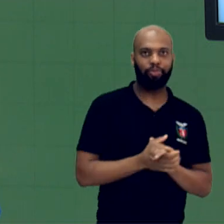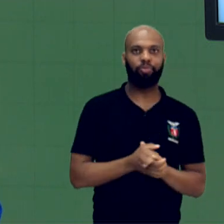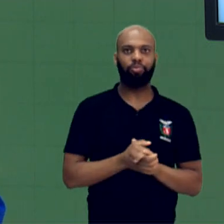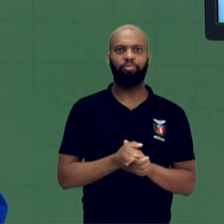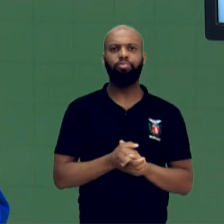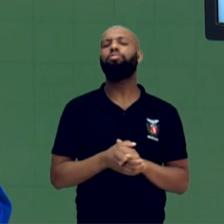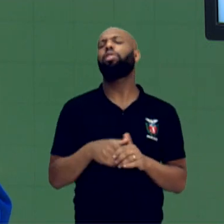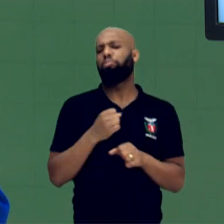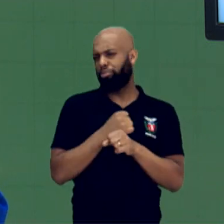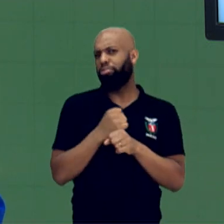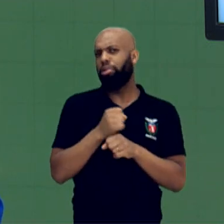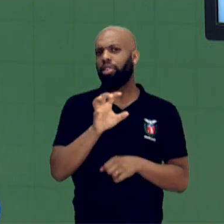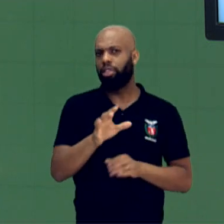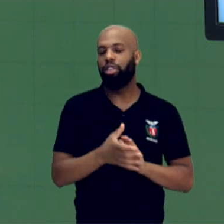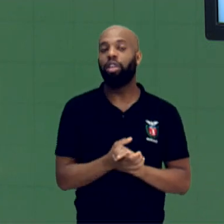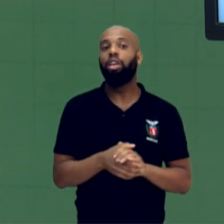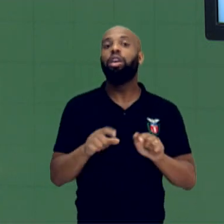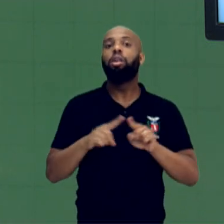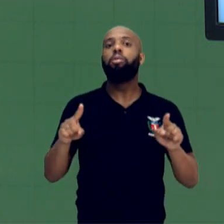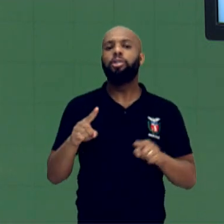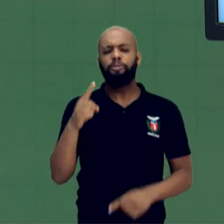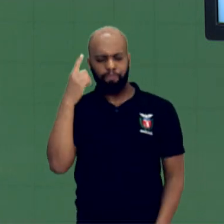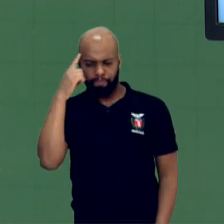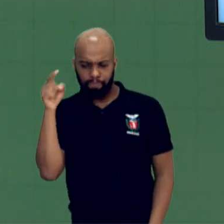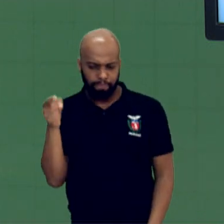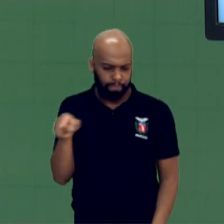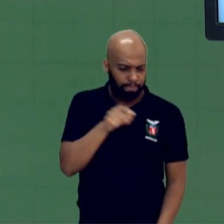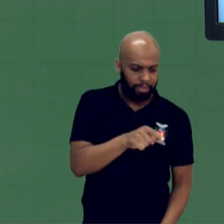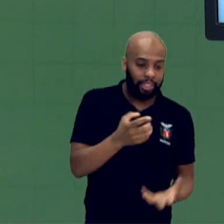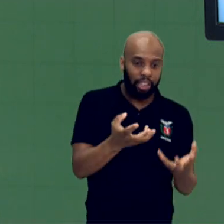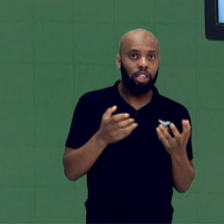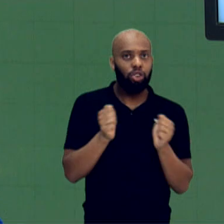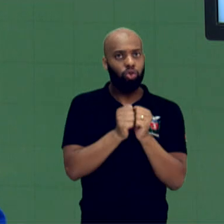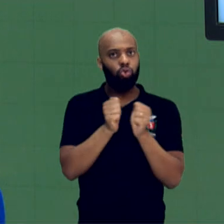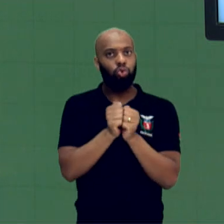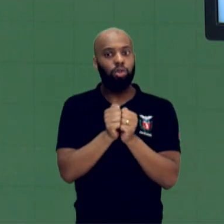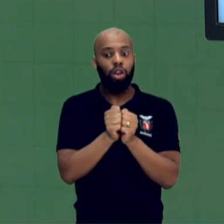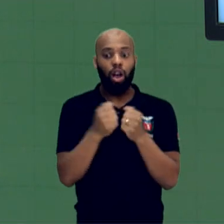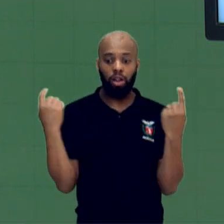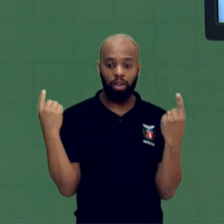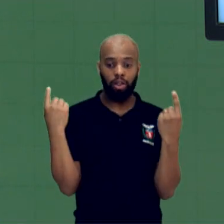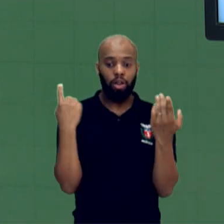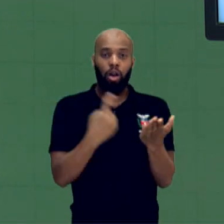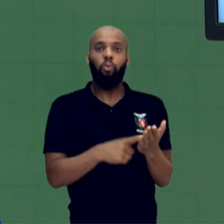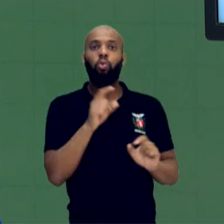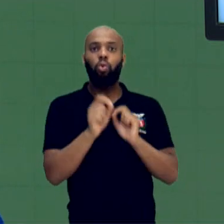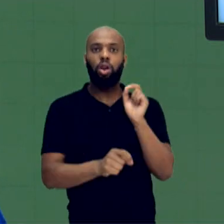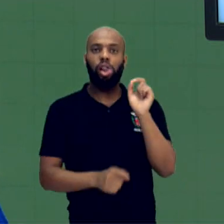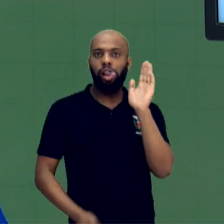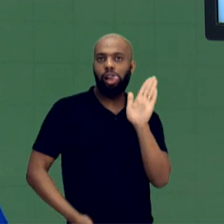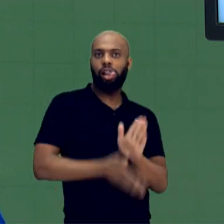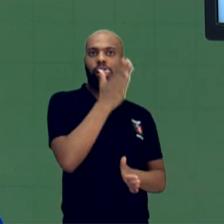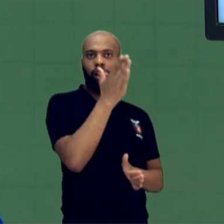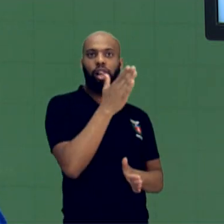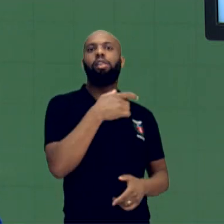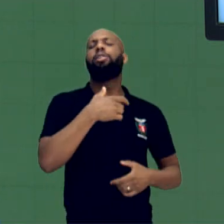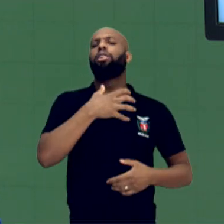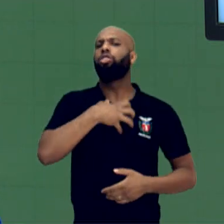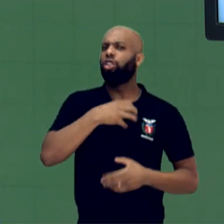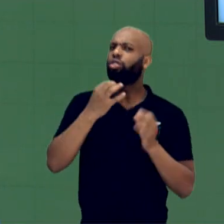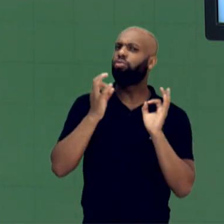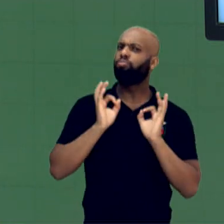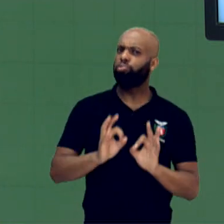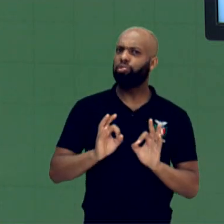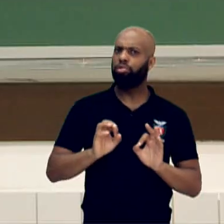Porém, eles achavam que eles tinham que ficar juntos e combinaram uma fuga. Estava tudo certo para os dois fugirem juntos.